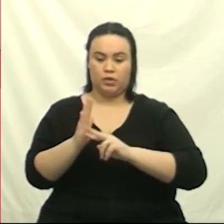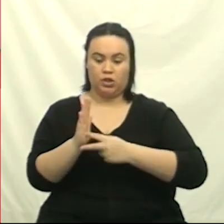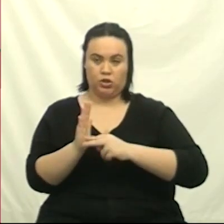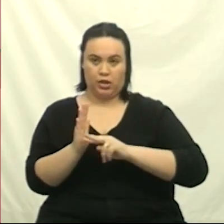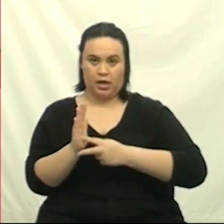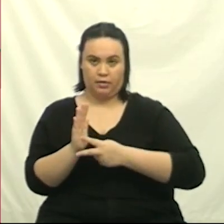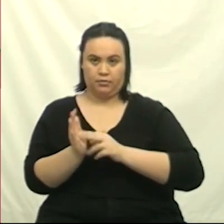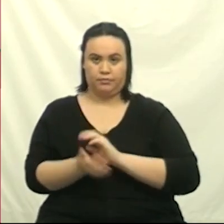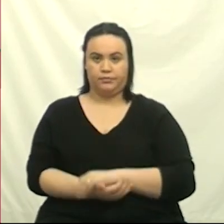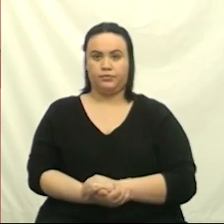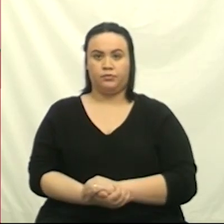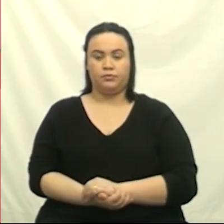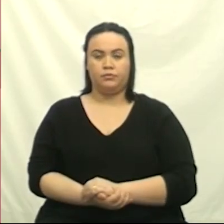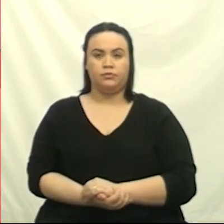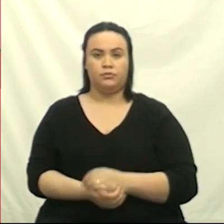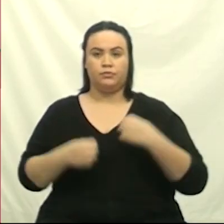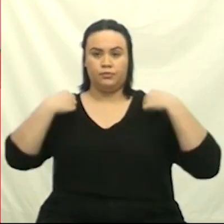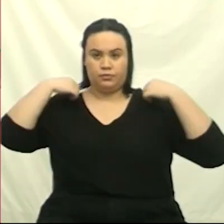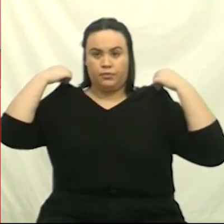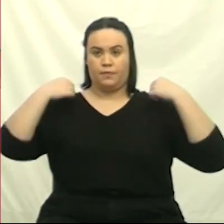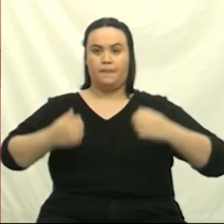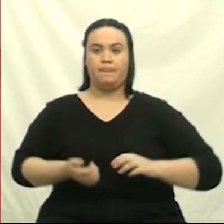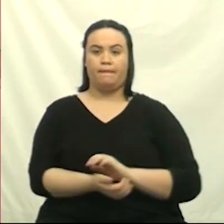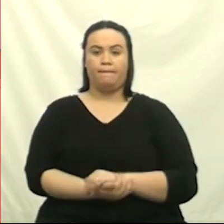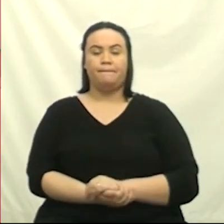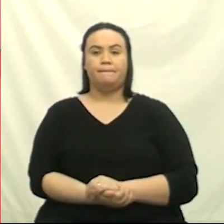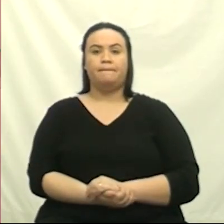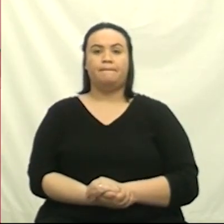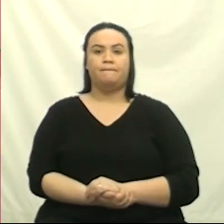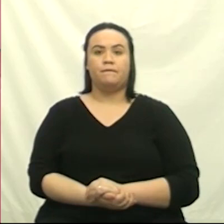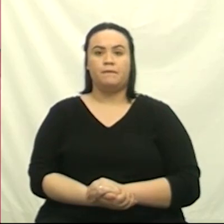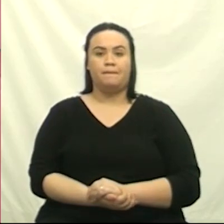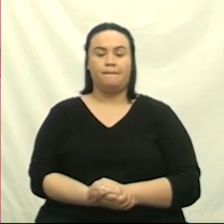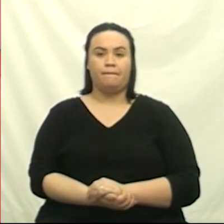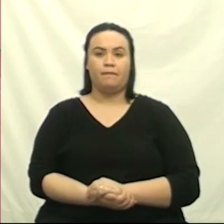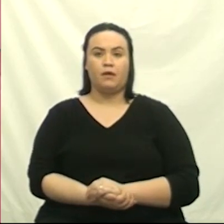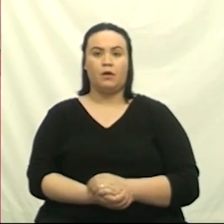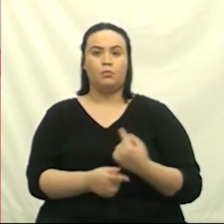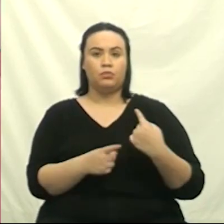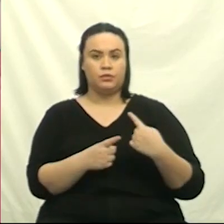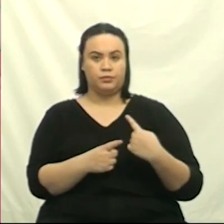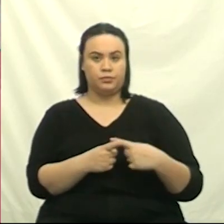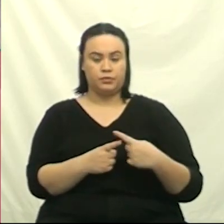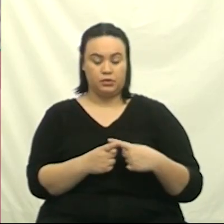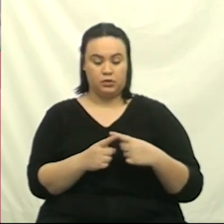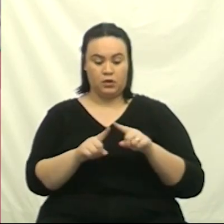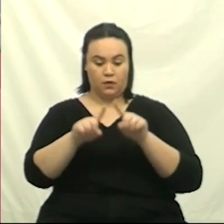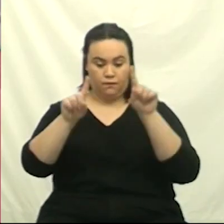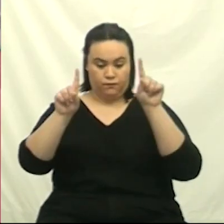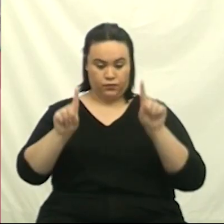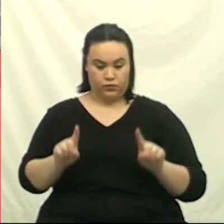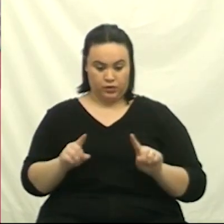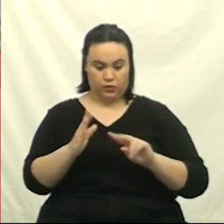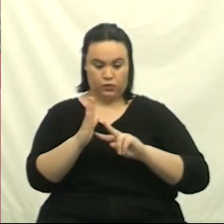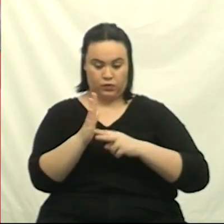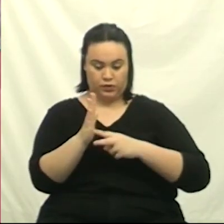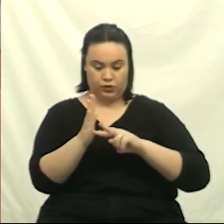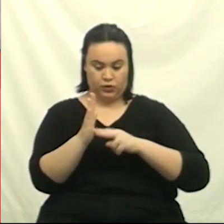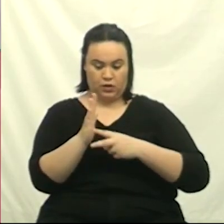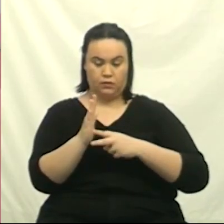serviço na empresa dele e sim lá no sindicato porque esse funcionário do sindicato